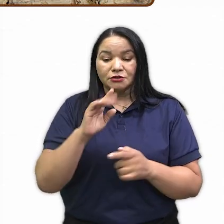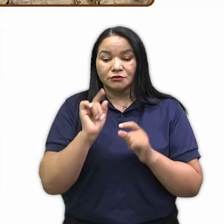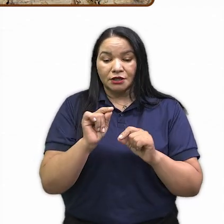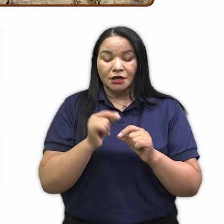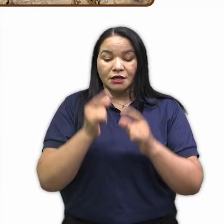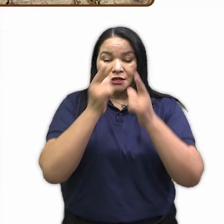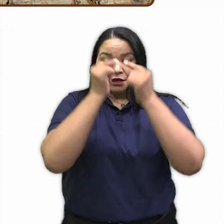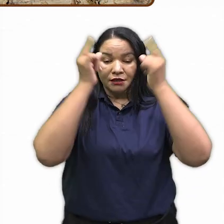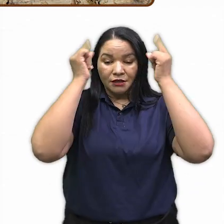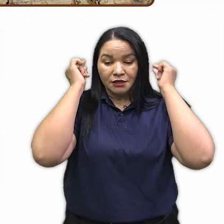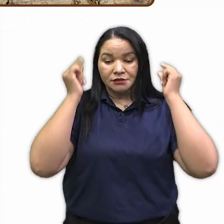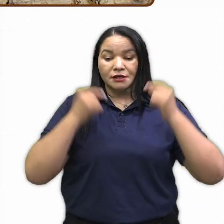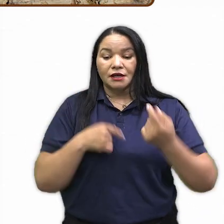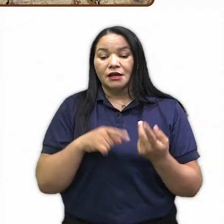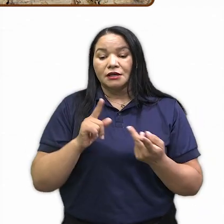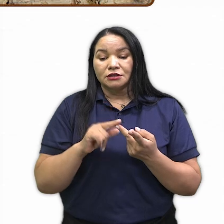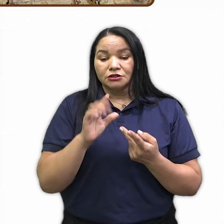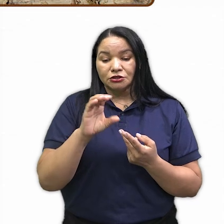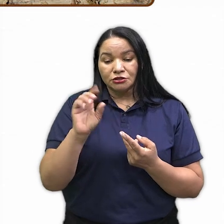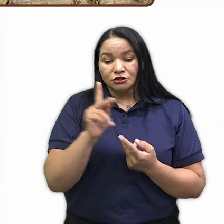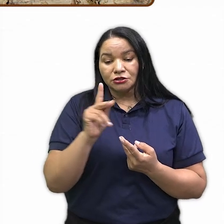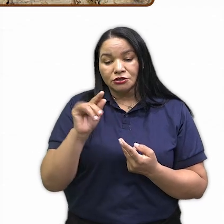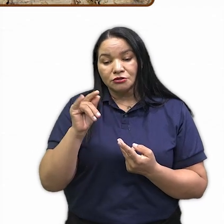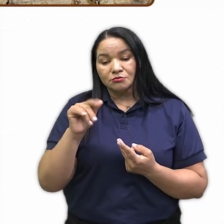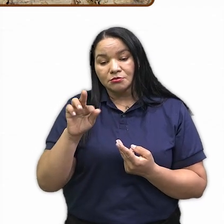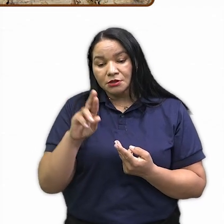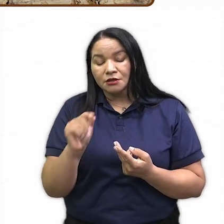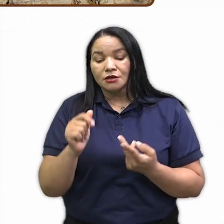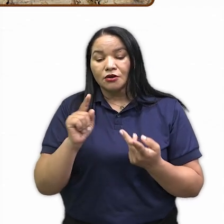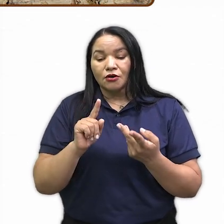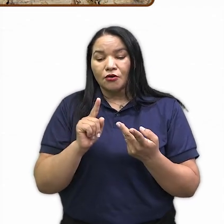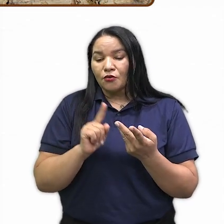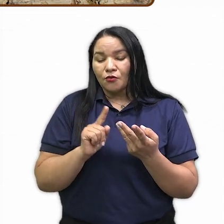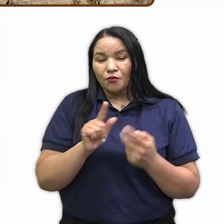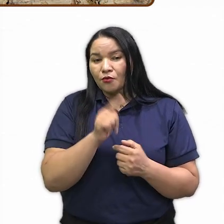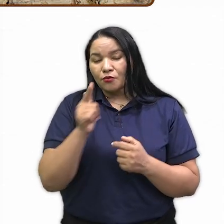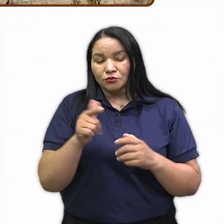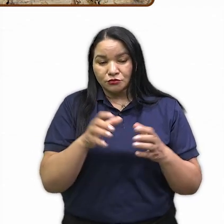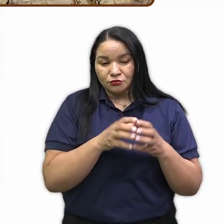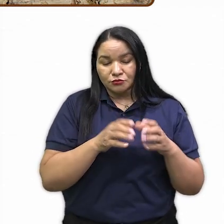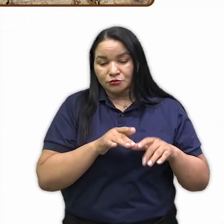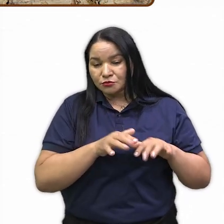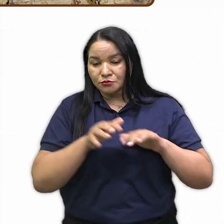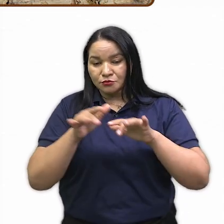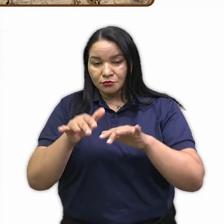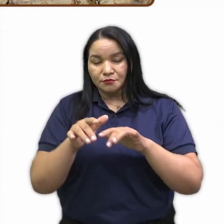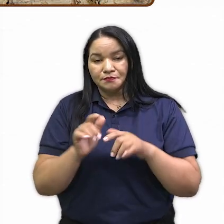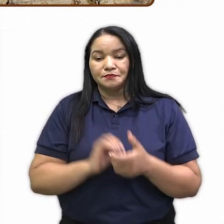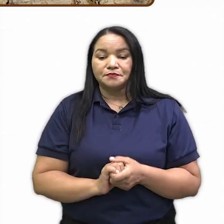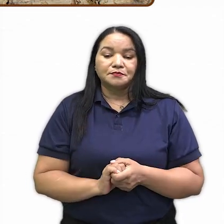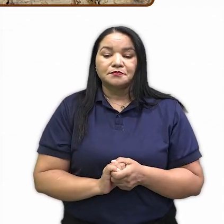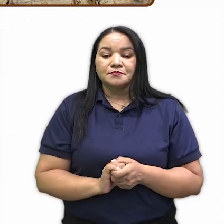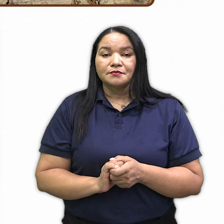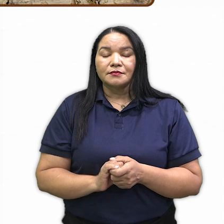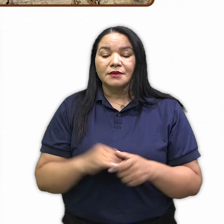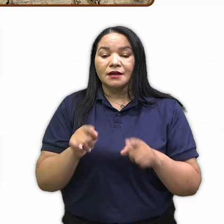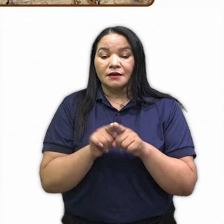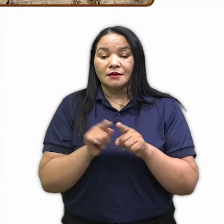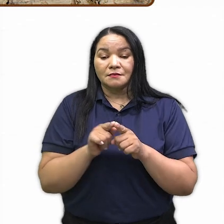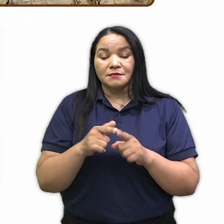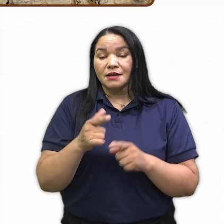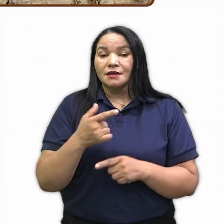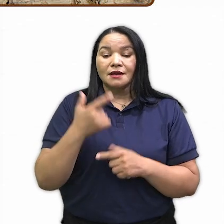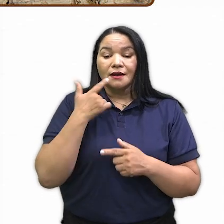Grécia, Chipre e comunidades diaspóricas que acabaram indo para outros lugares. A língua grega, gente, e a